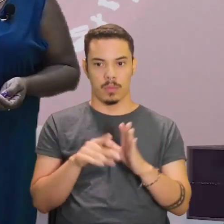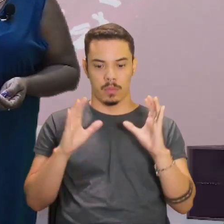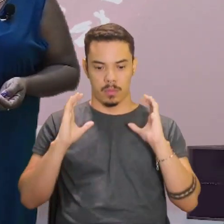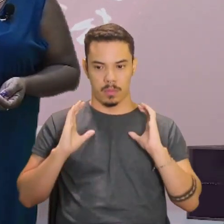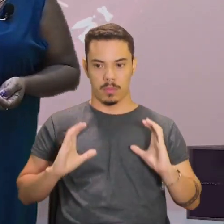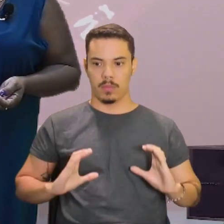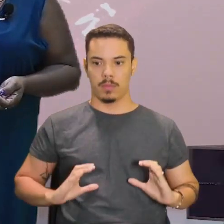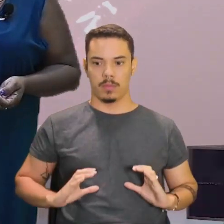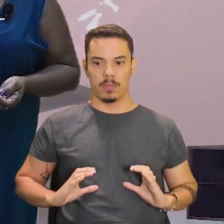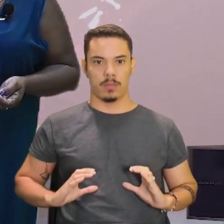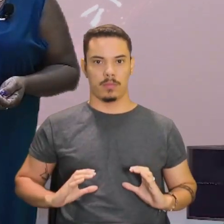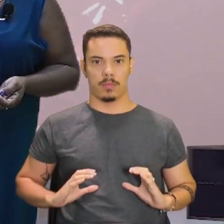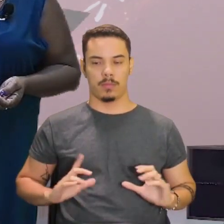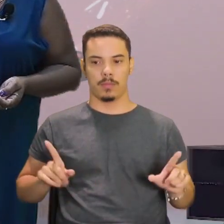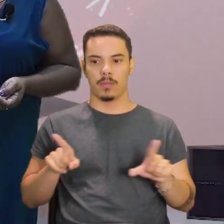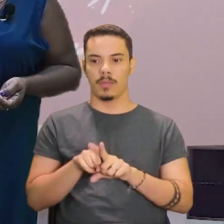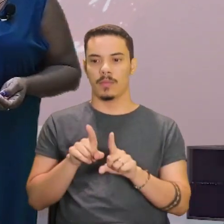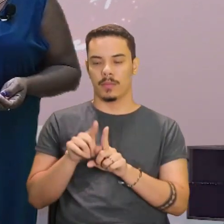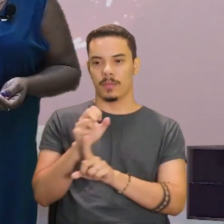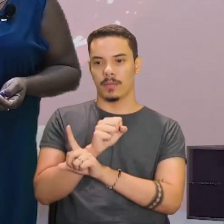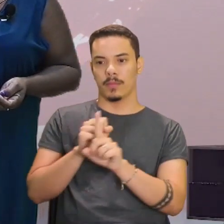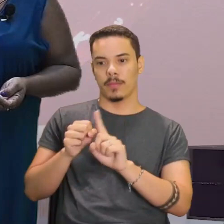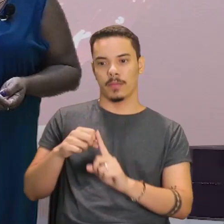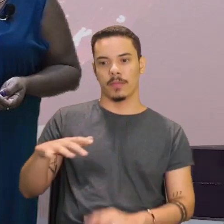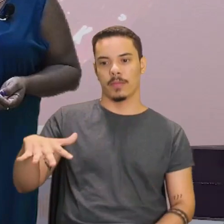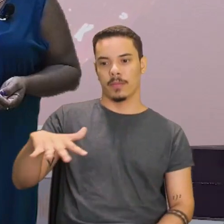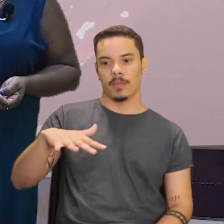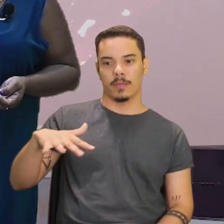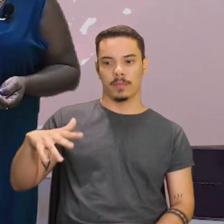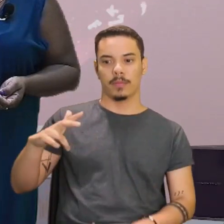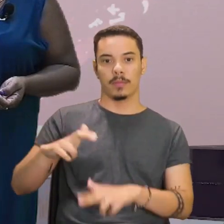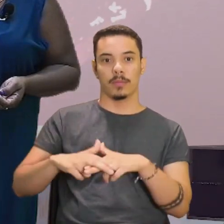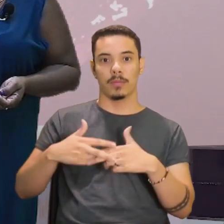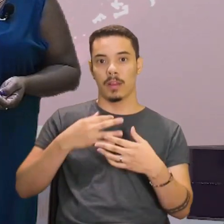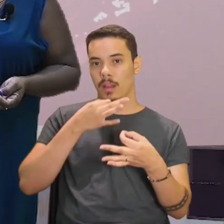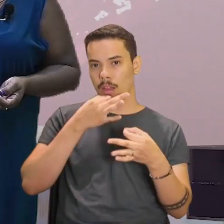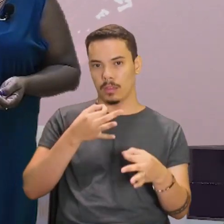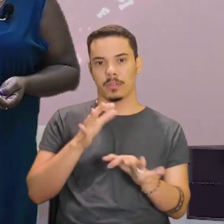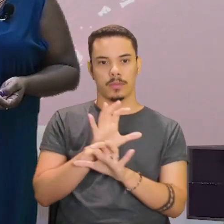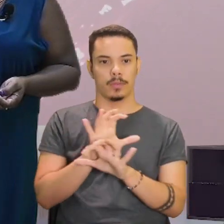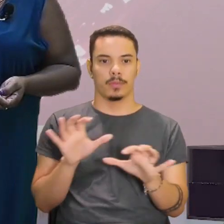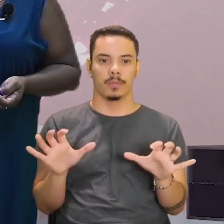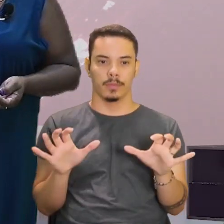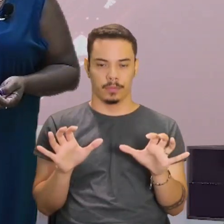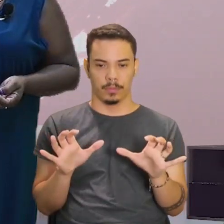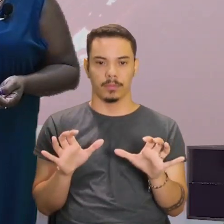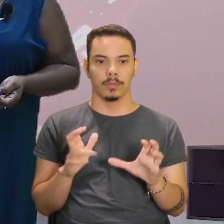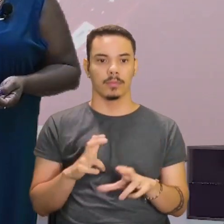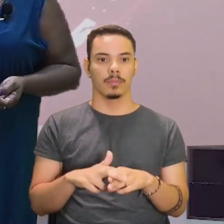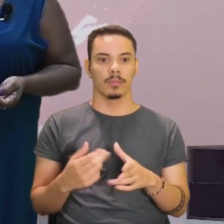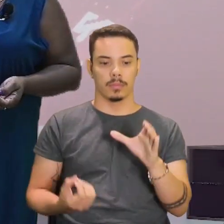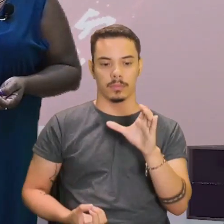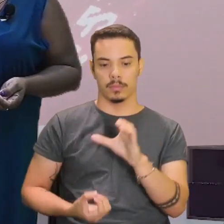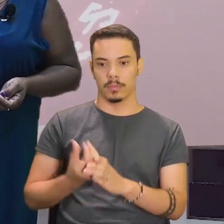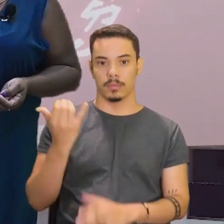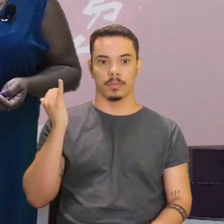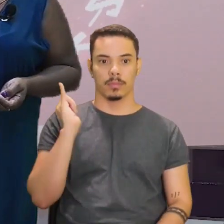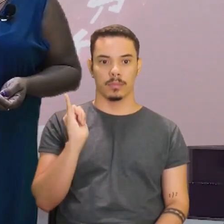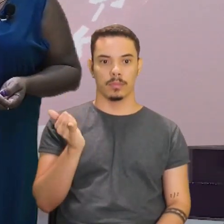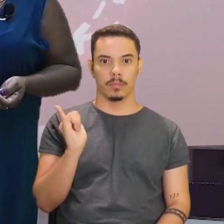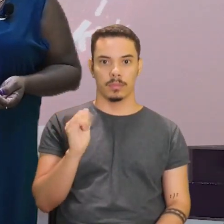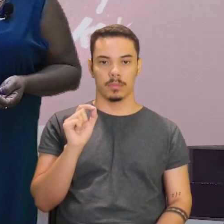comportamento, né? A questão dessa sociedade. Então, a crítica é em cima. E aí aparecem para